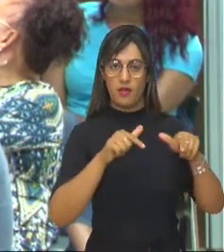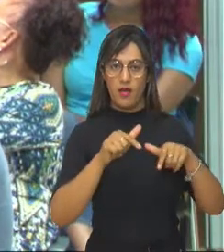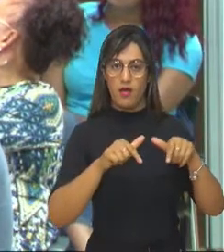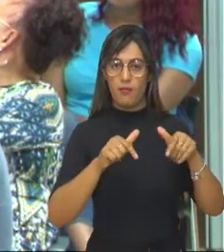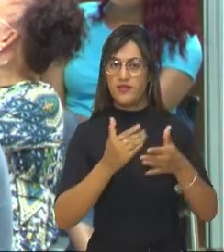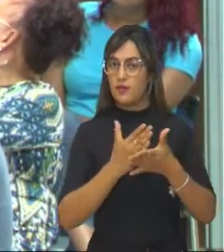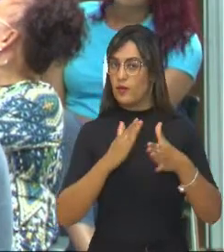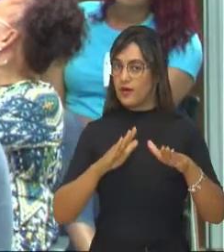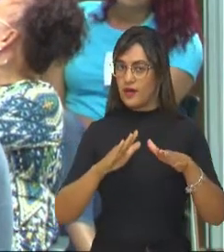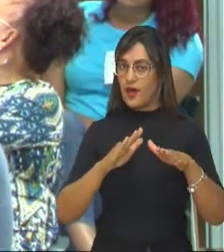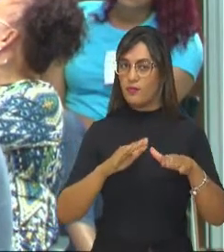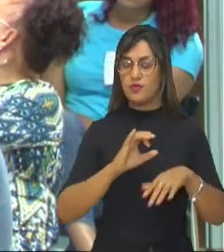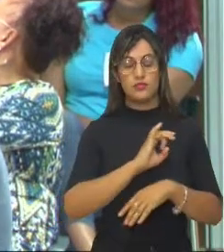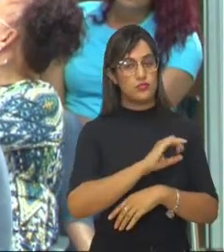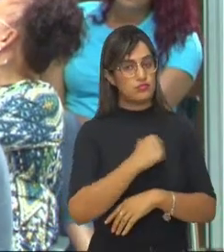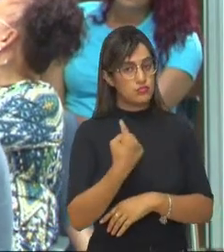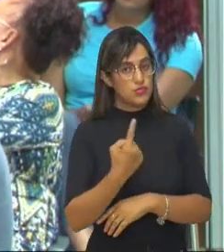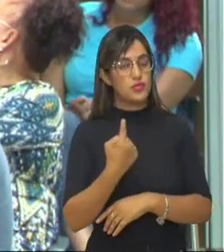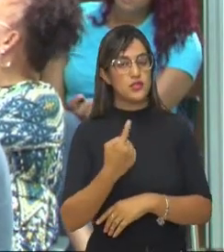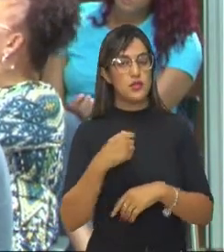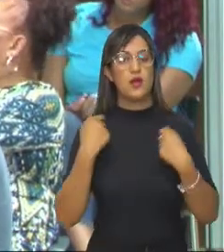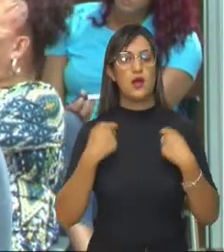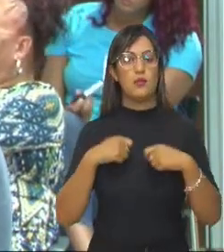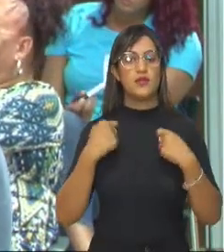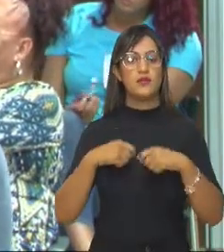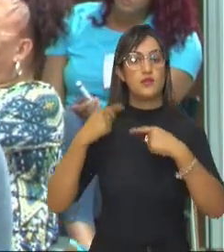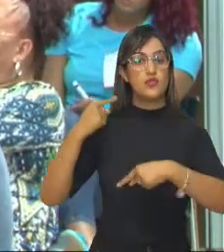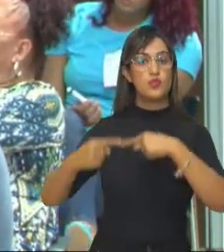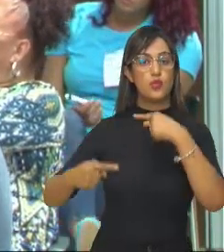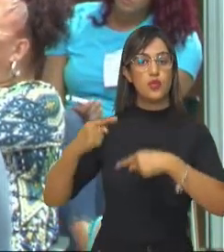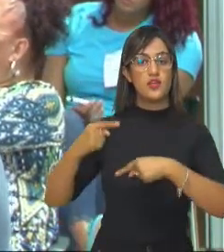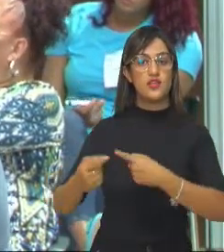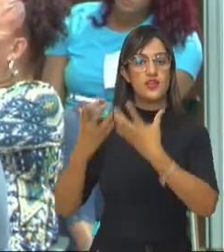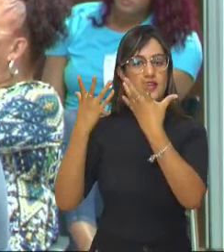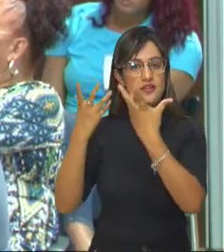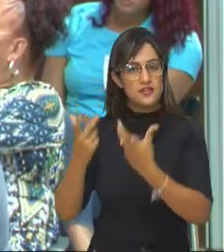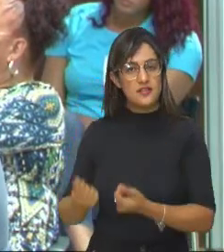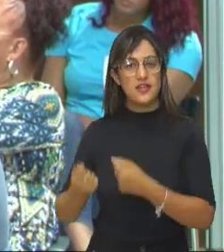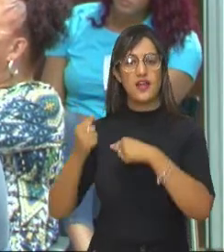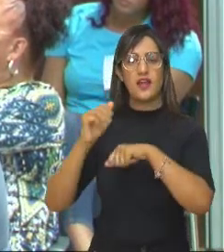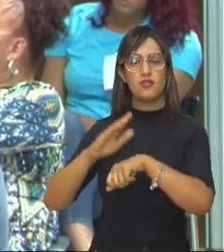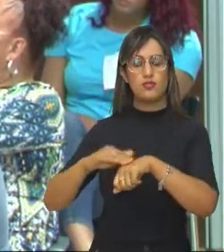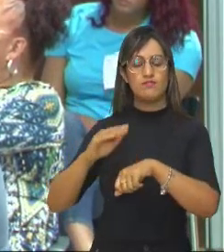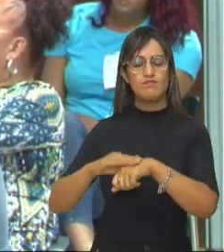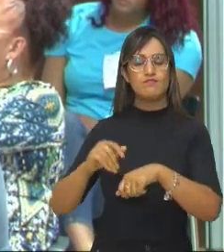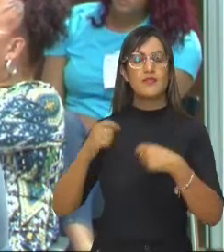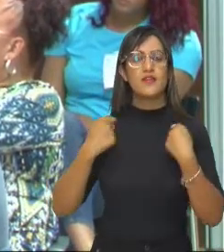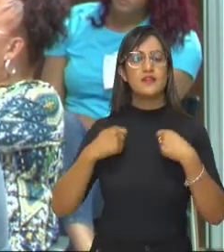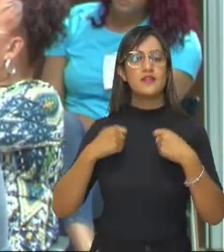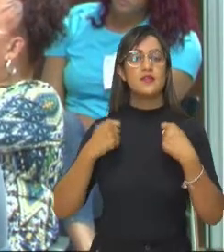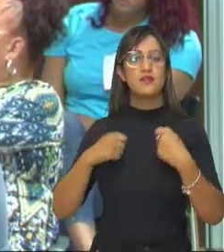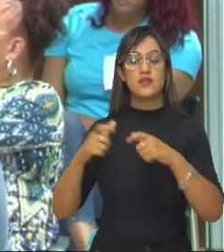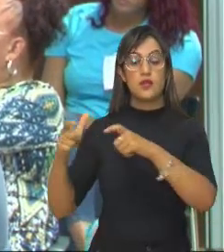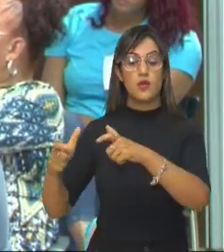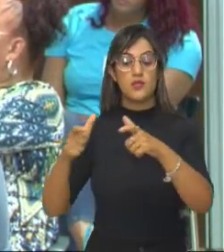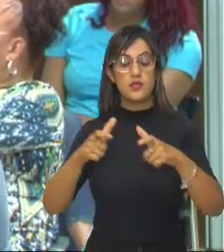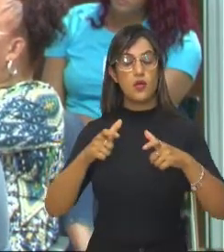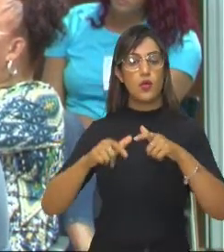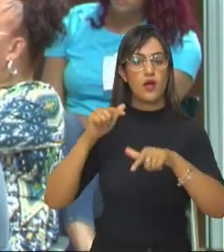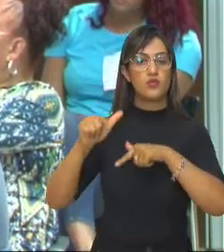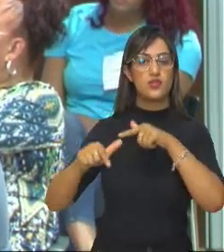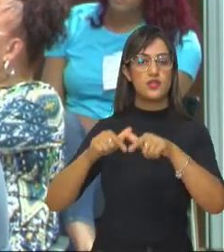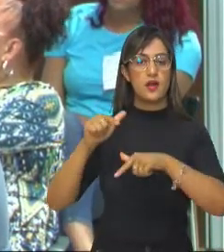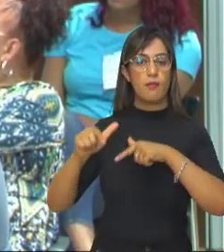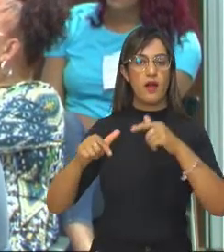si mesmo. Nós precisamos de políticas de acolhimento, nós precisamos fazer com que esse espaço seja um espaço para que